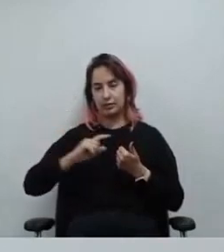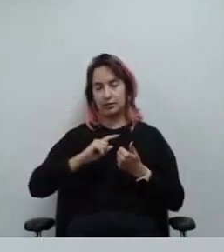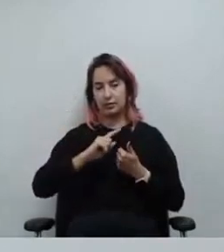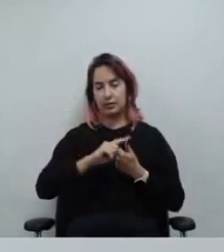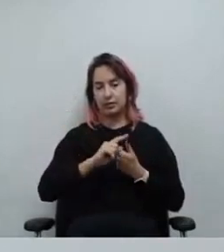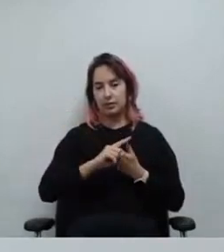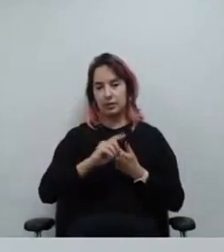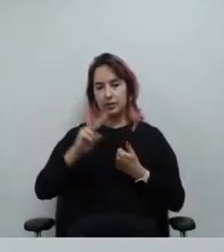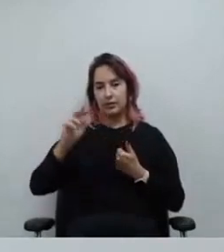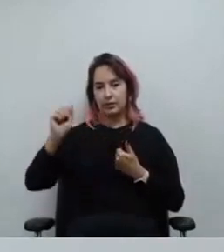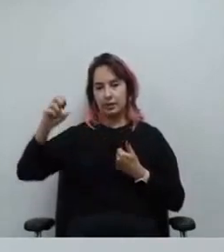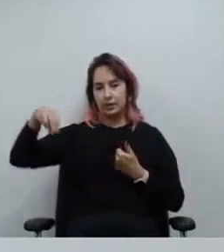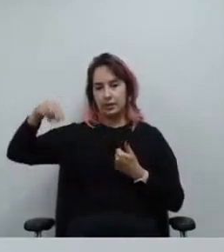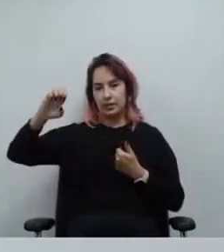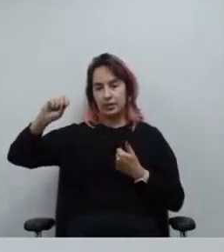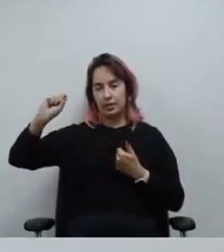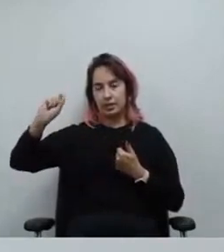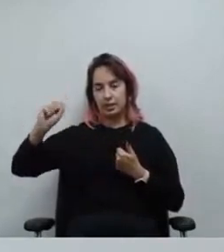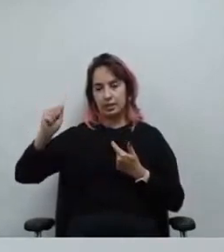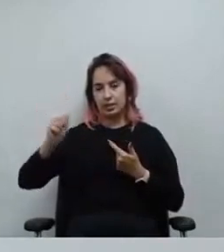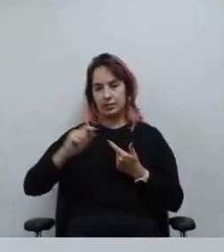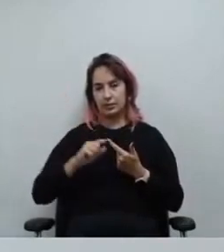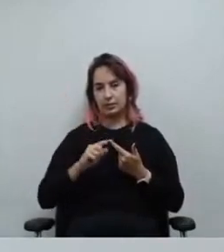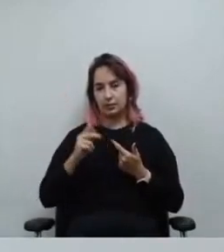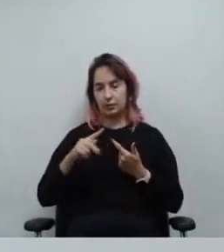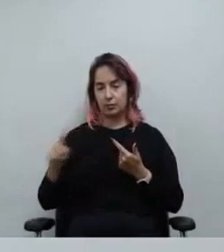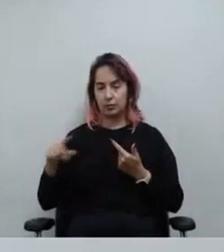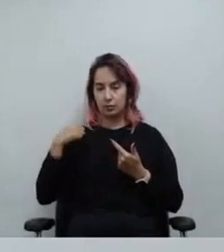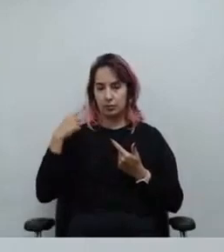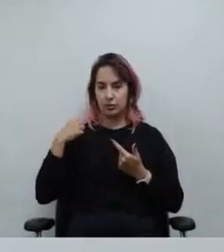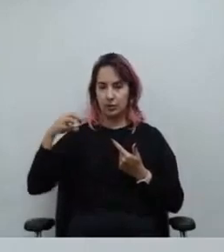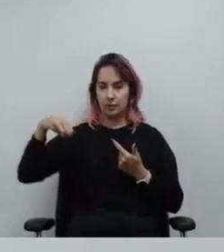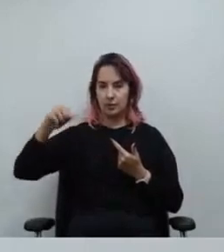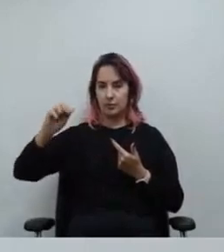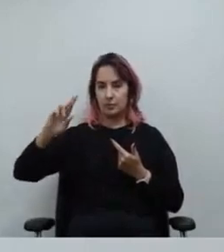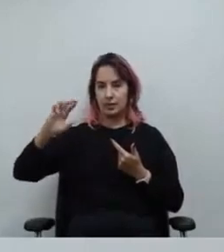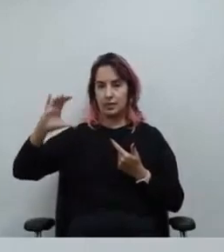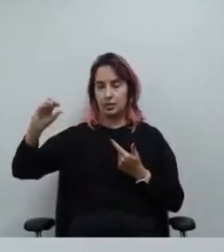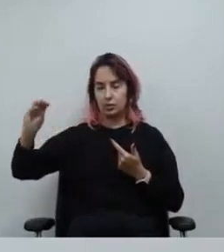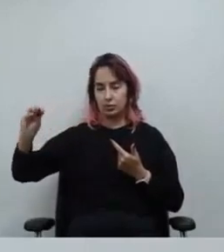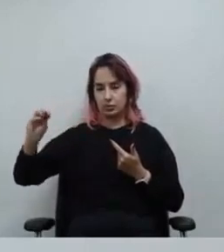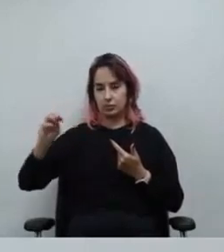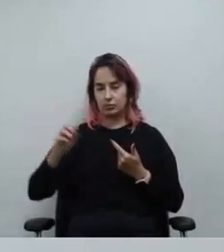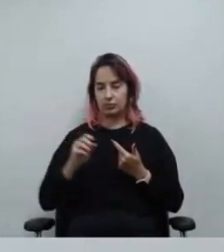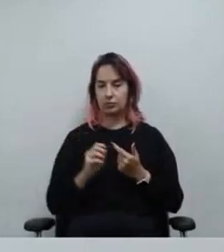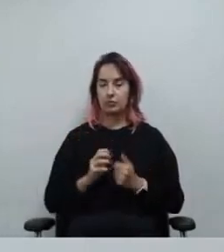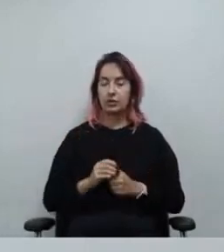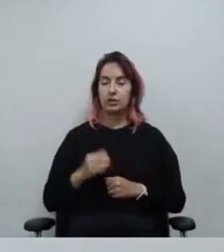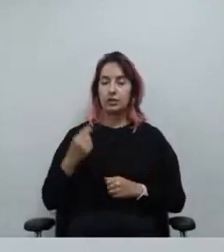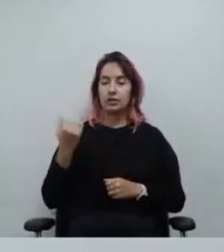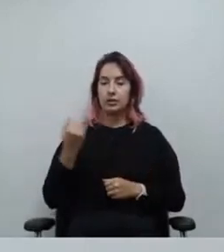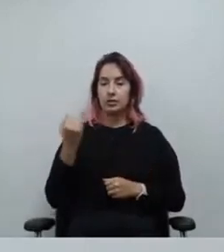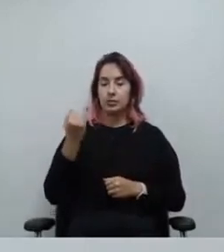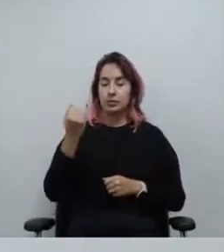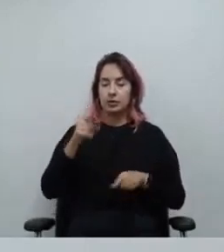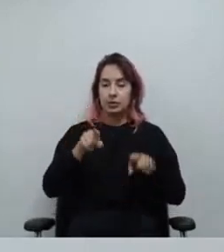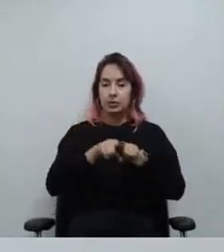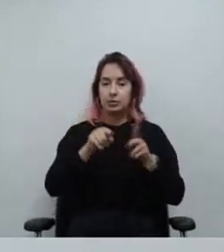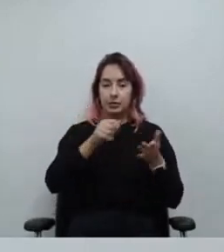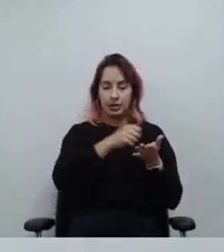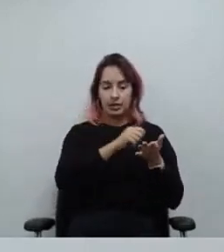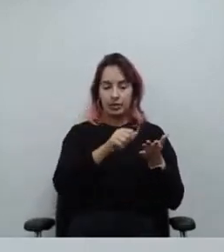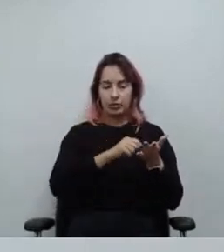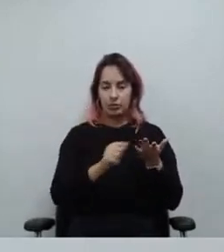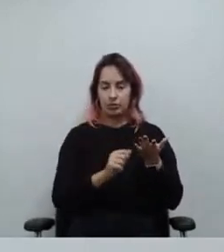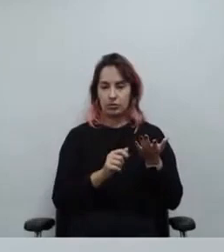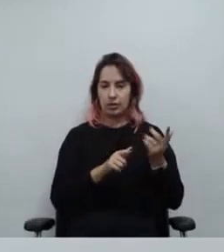e, representando a Ordem dos Advogados do Brasil, o professor e advogado Márcio Alves da Fonseca. Importante registrar ainda a atuação